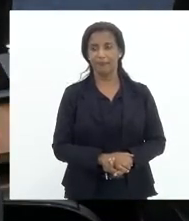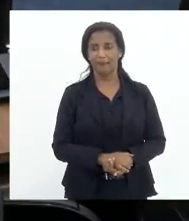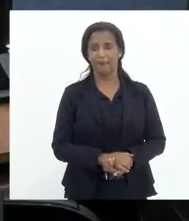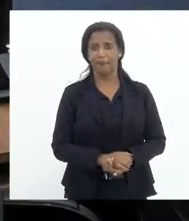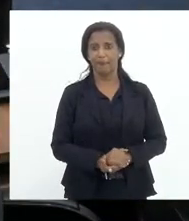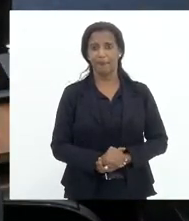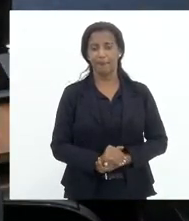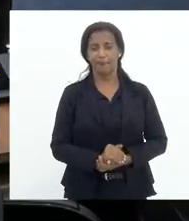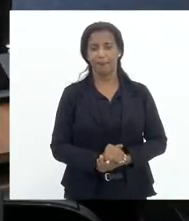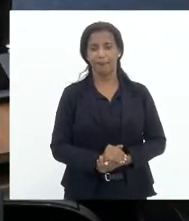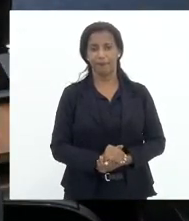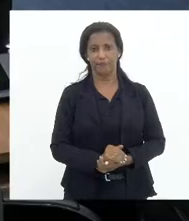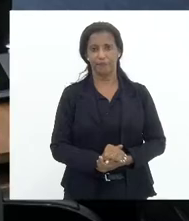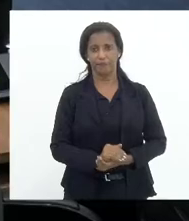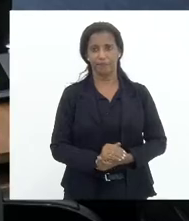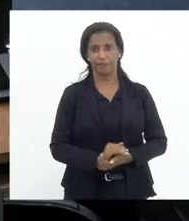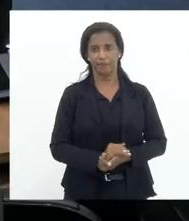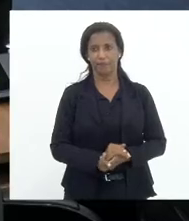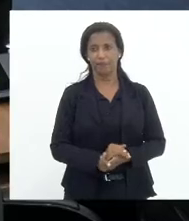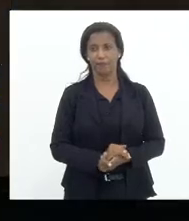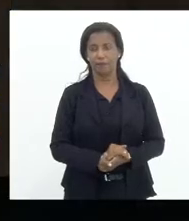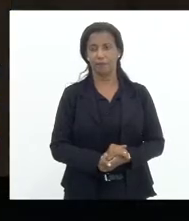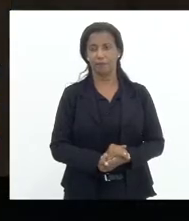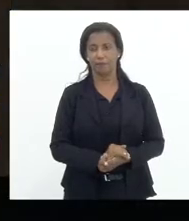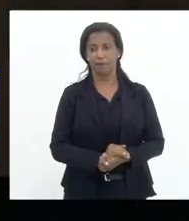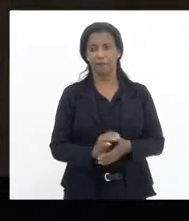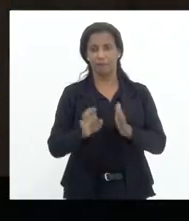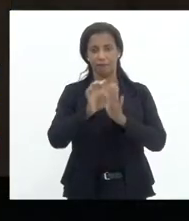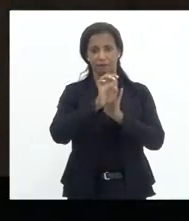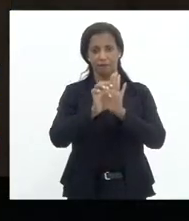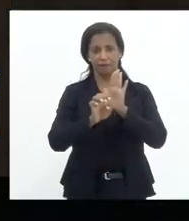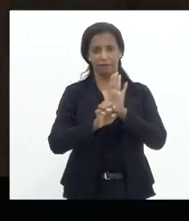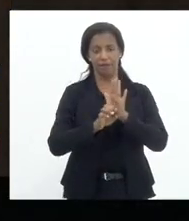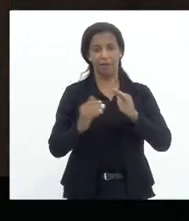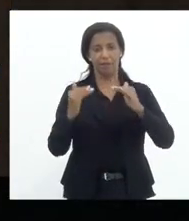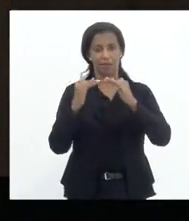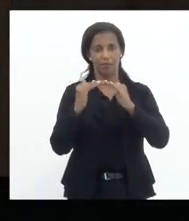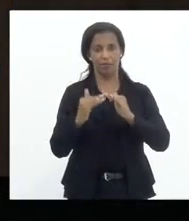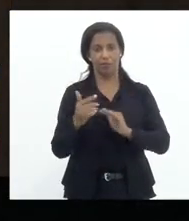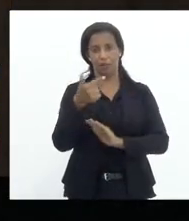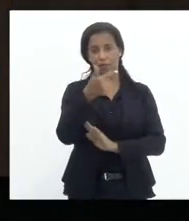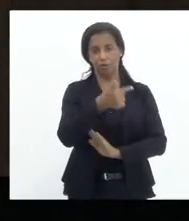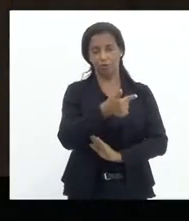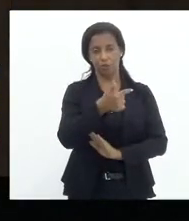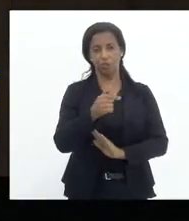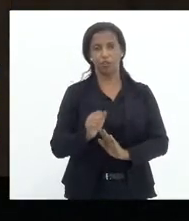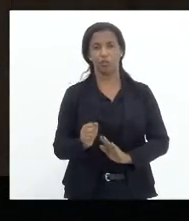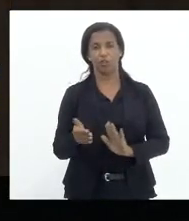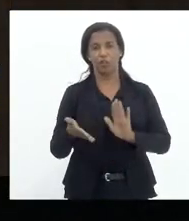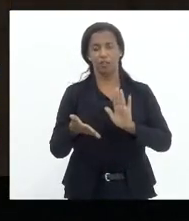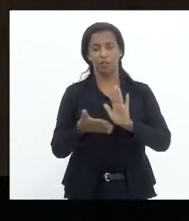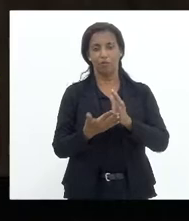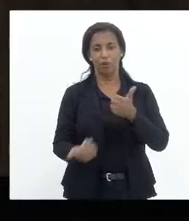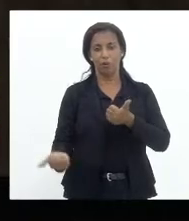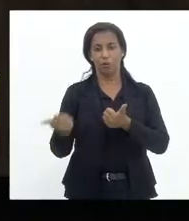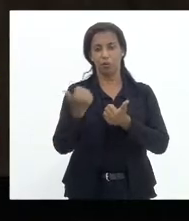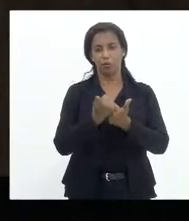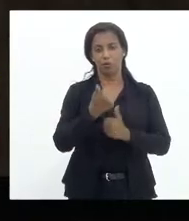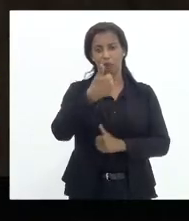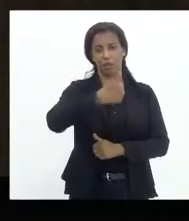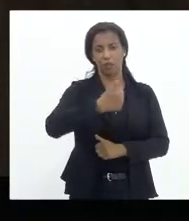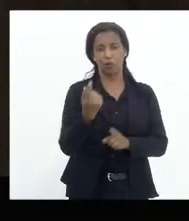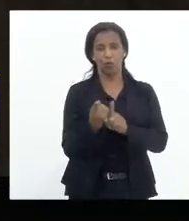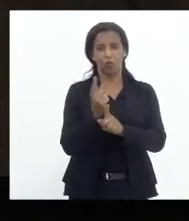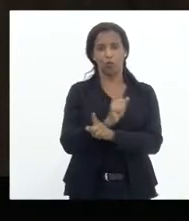E aí Olá princesas emendas de plenário favorável emenda dois favorável com subemenda à emenda